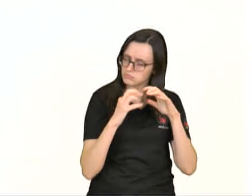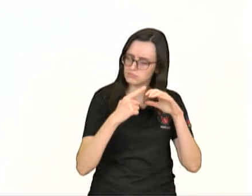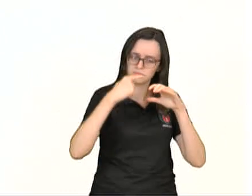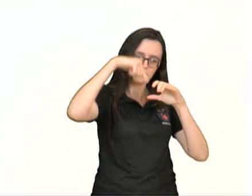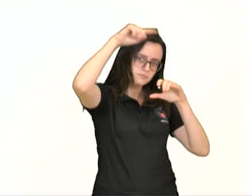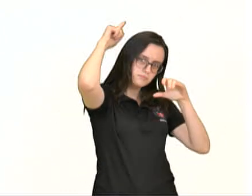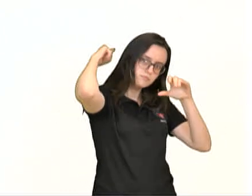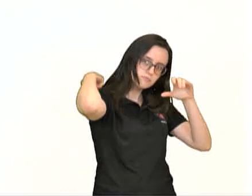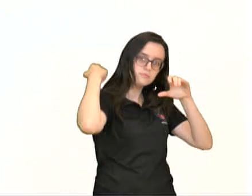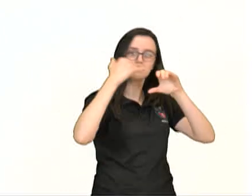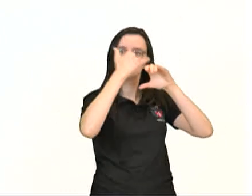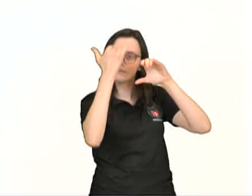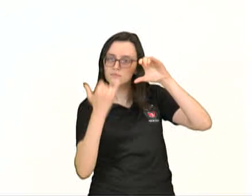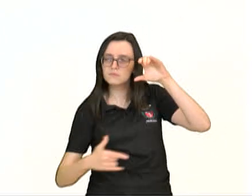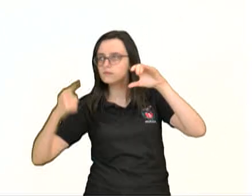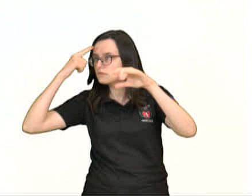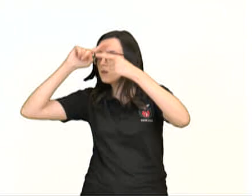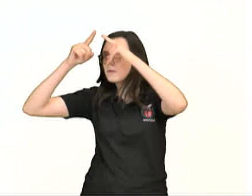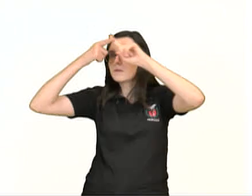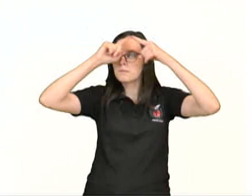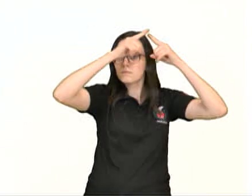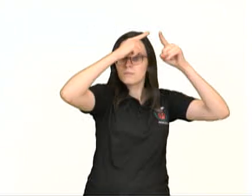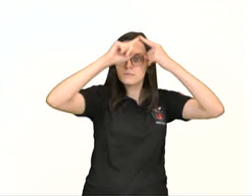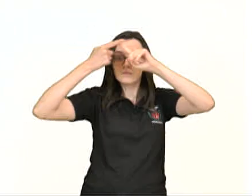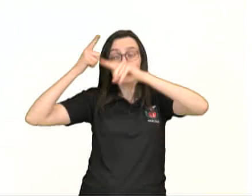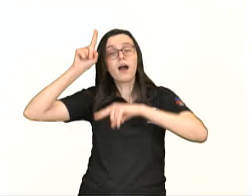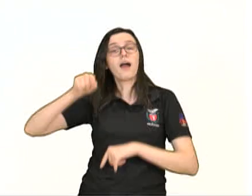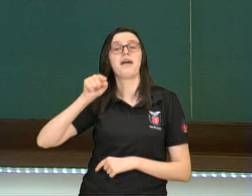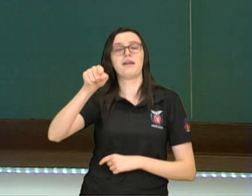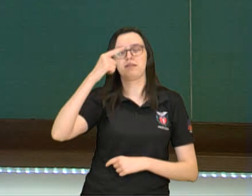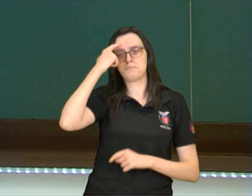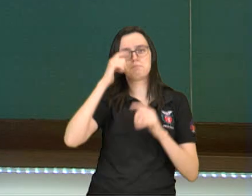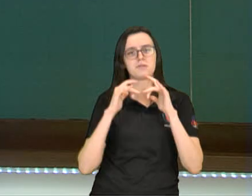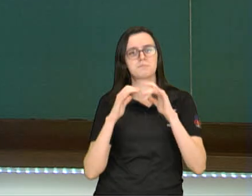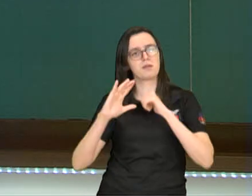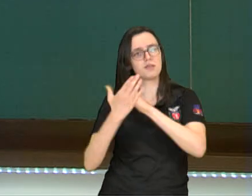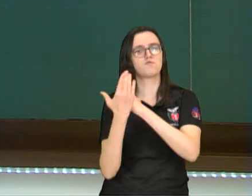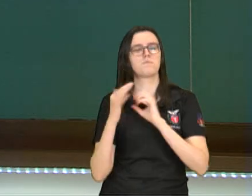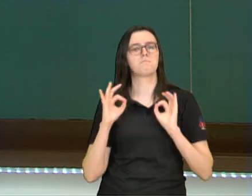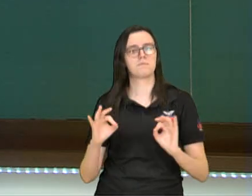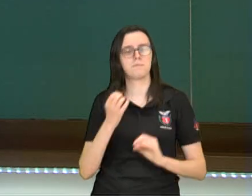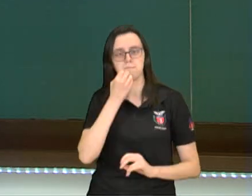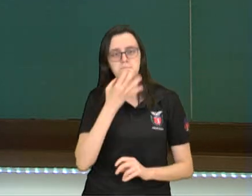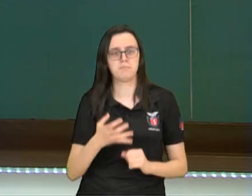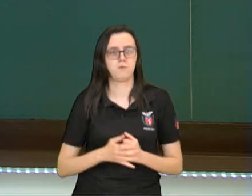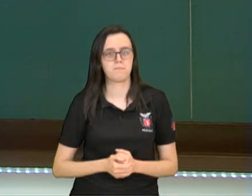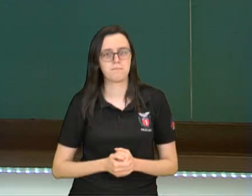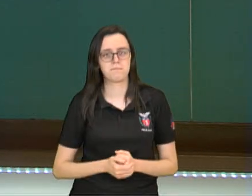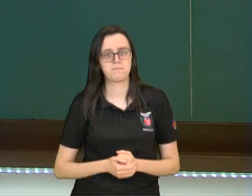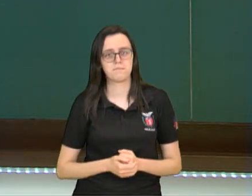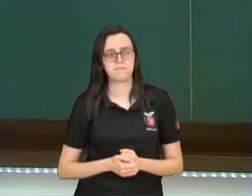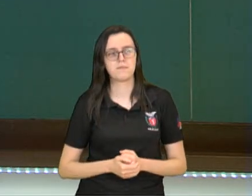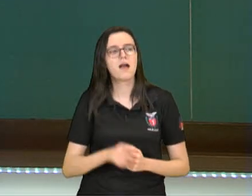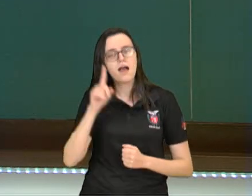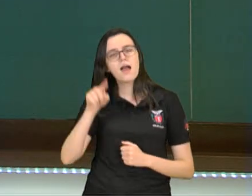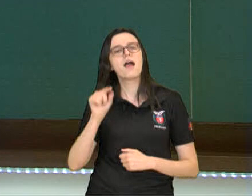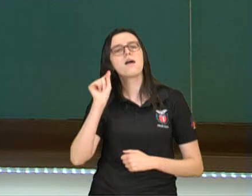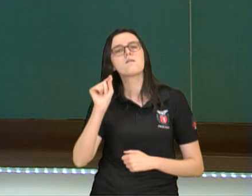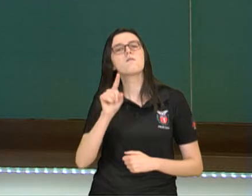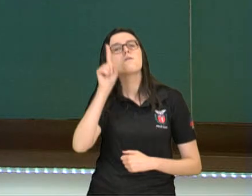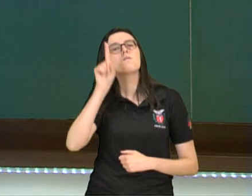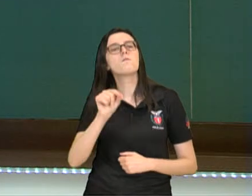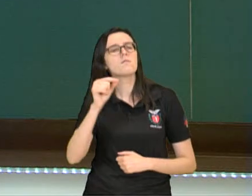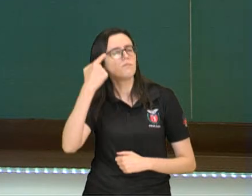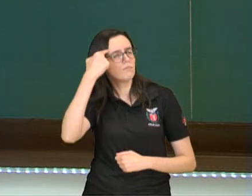transmissão lá dentro, sinapses, isso é o pensamento. É o desencadeador da